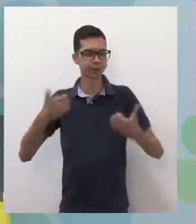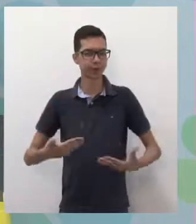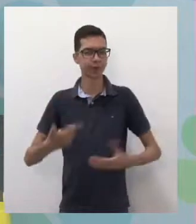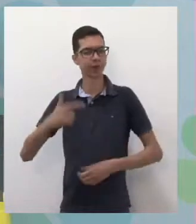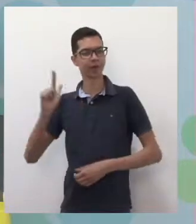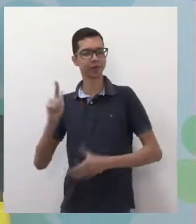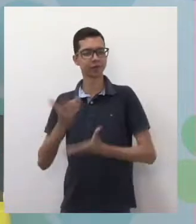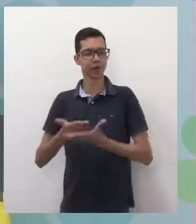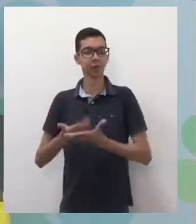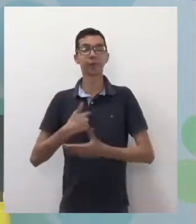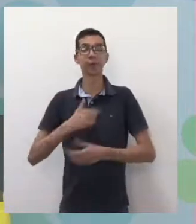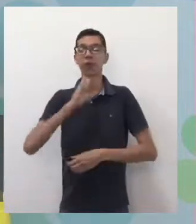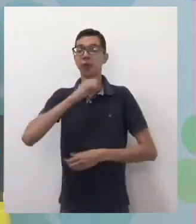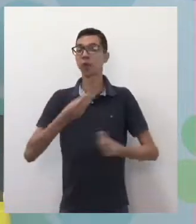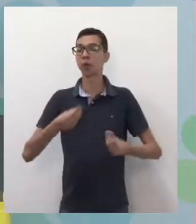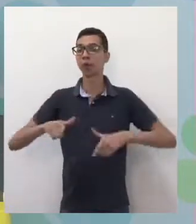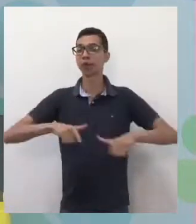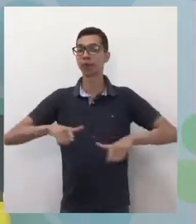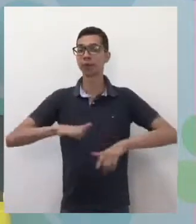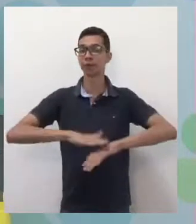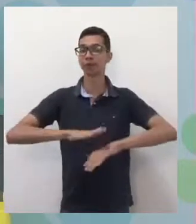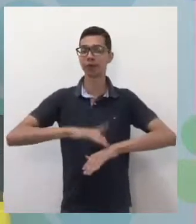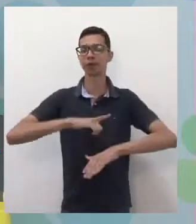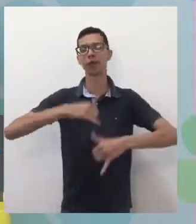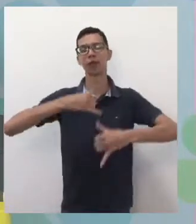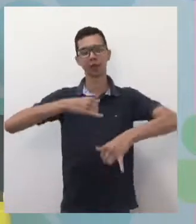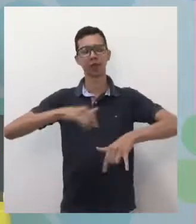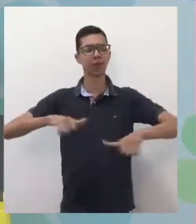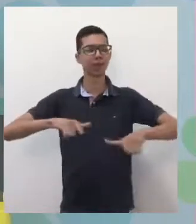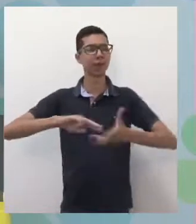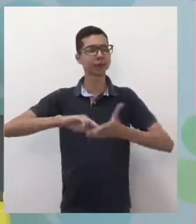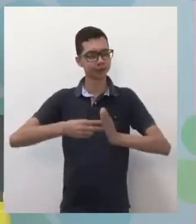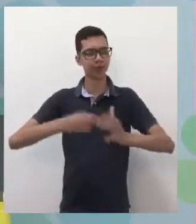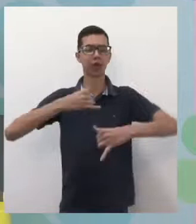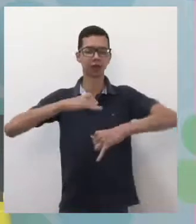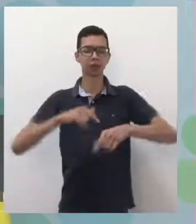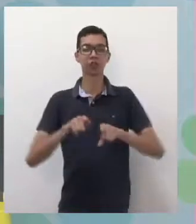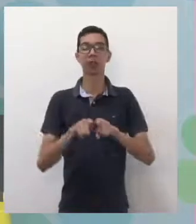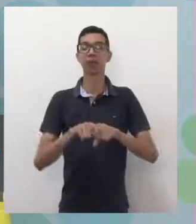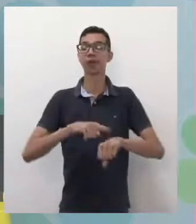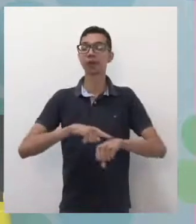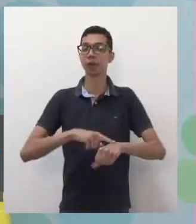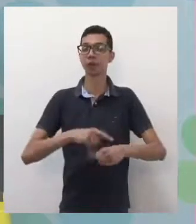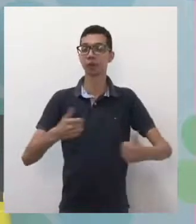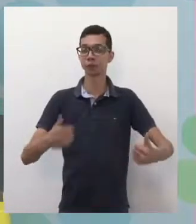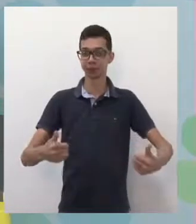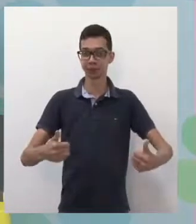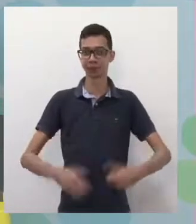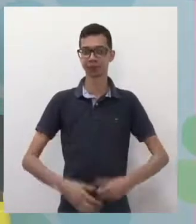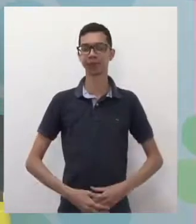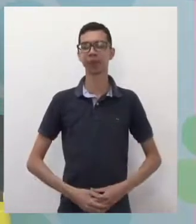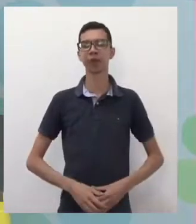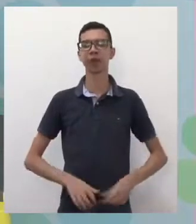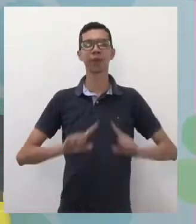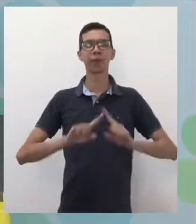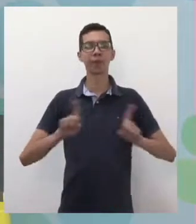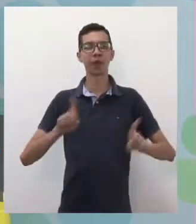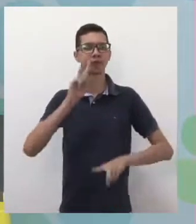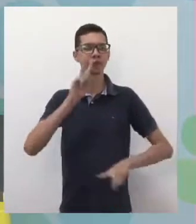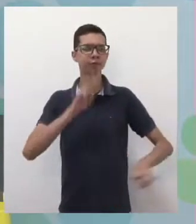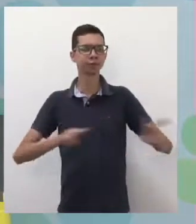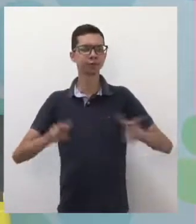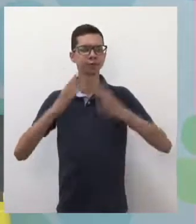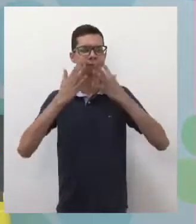um trabalho tem o trabalho, a energia envolvida e tem o tempo também, né? Só que a gente tem que olhar com calma que aqui não é